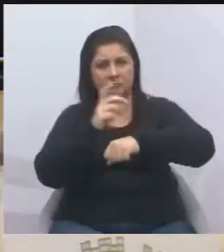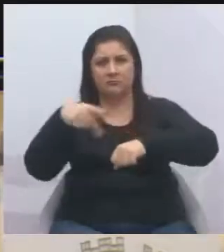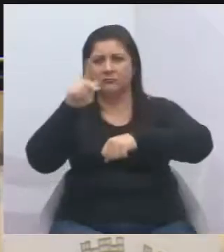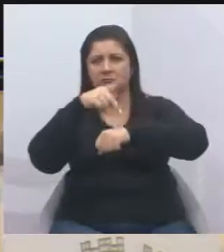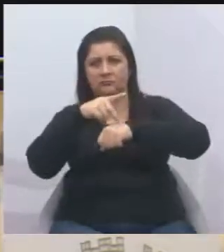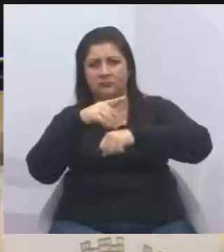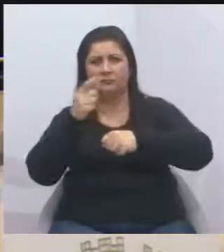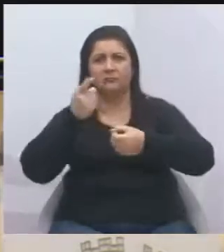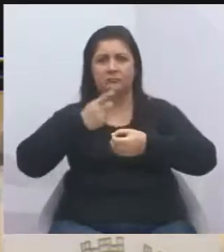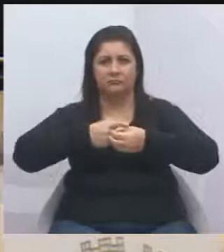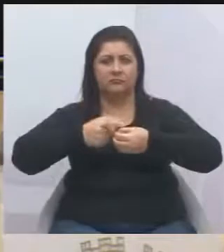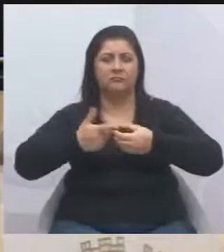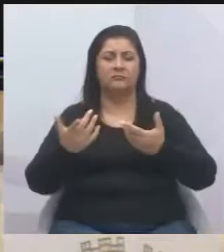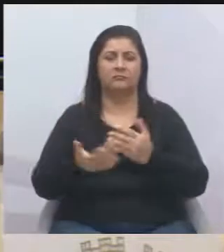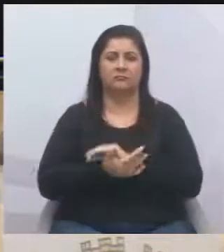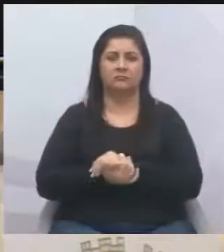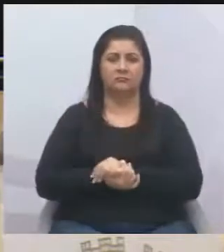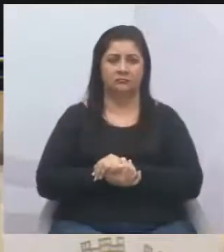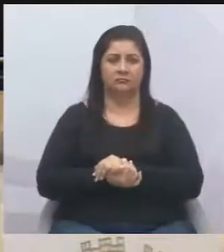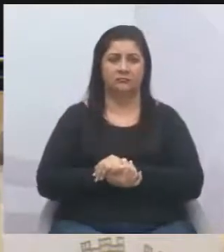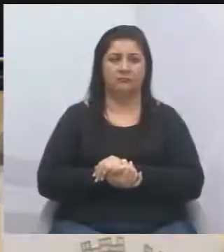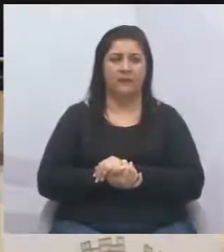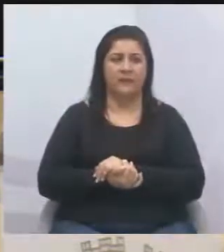governo municipal.